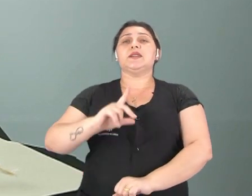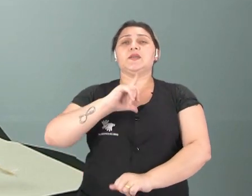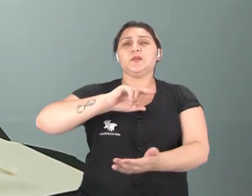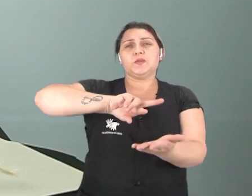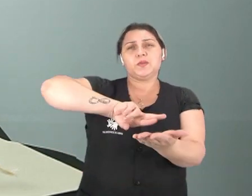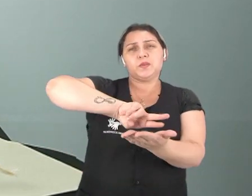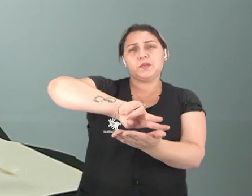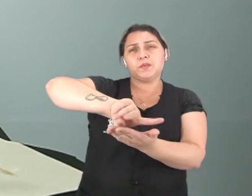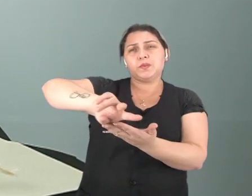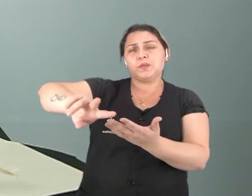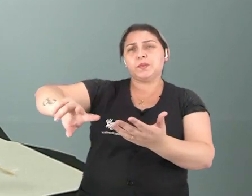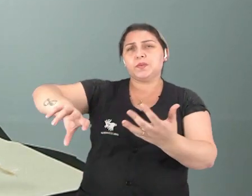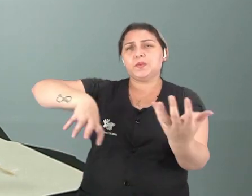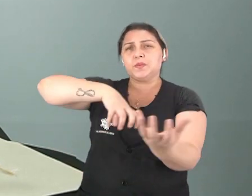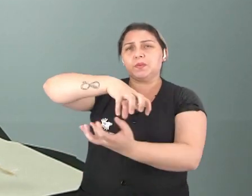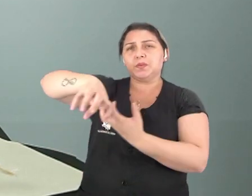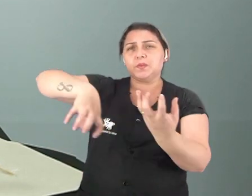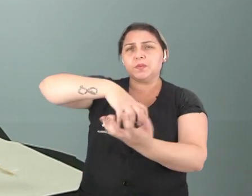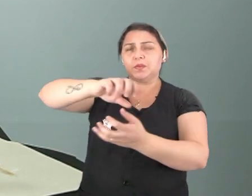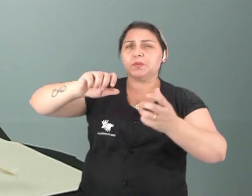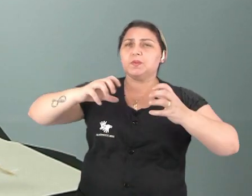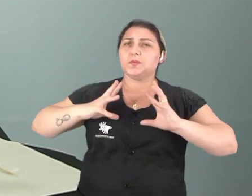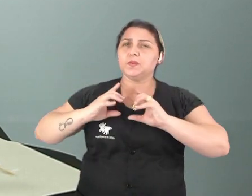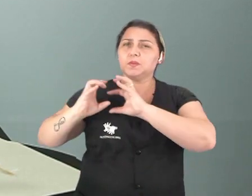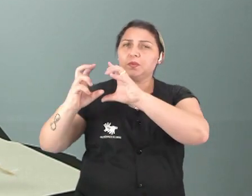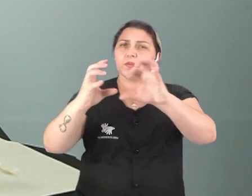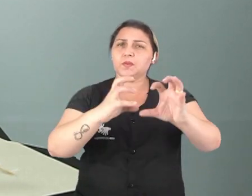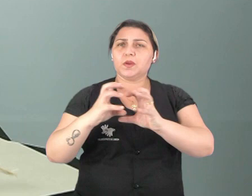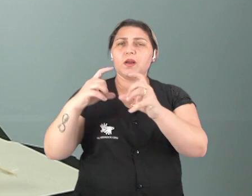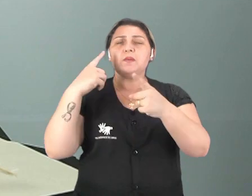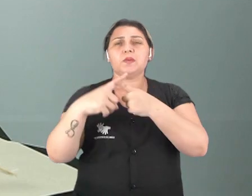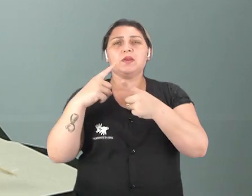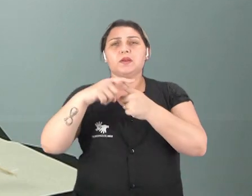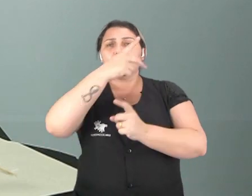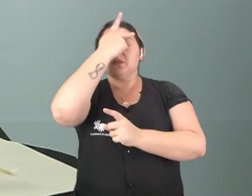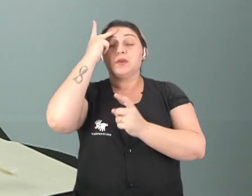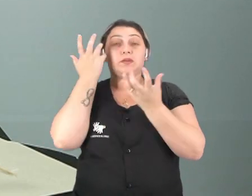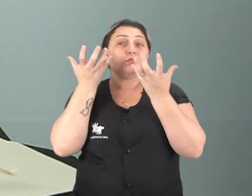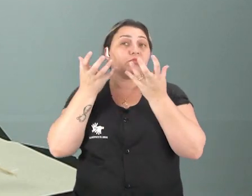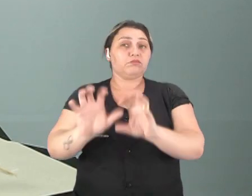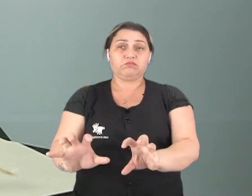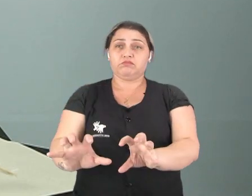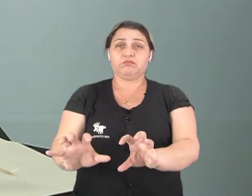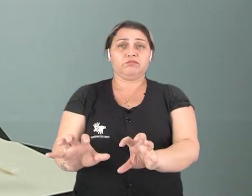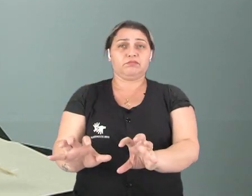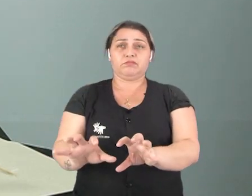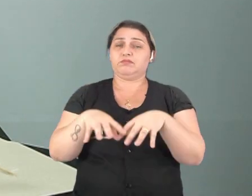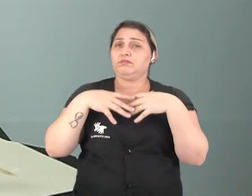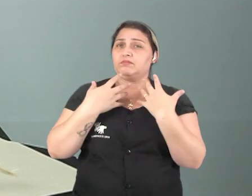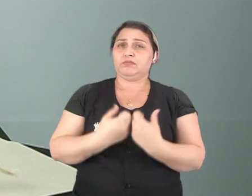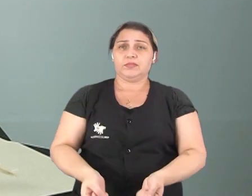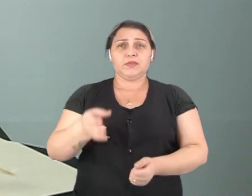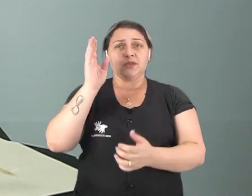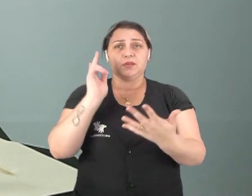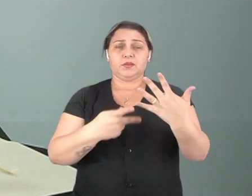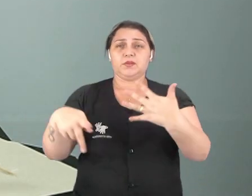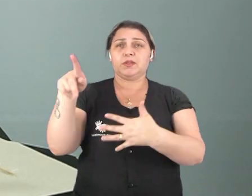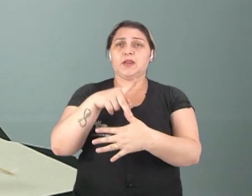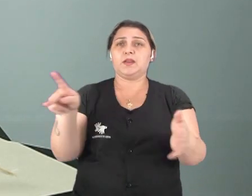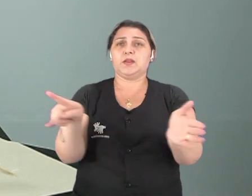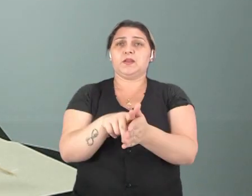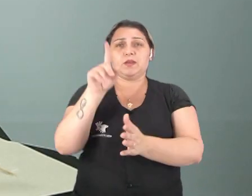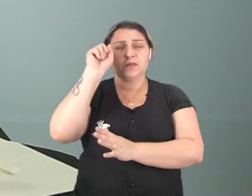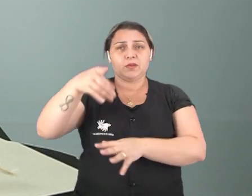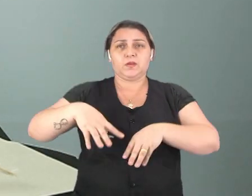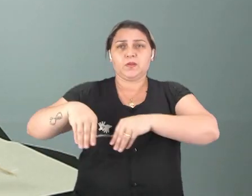diversos manifestos, né, conflitos. Por quê? Porque as pessoas não estavam satisfeitas, principalmente os proprietários de